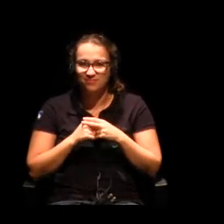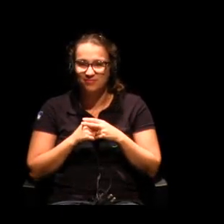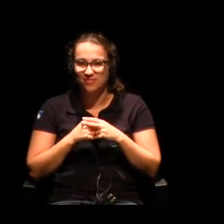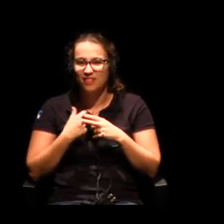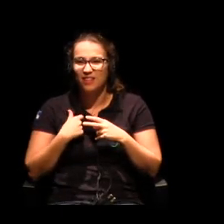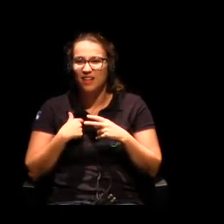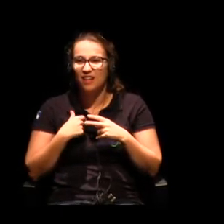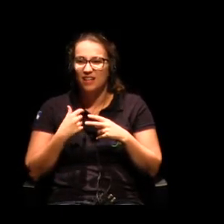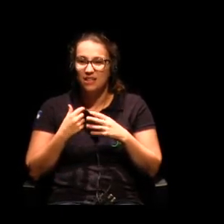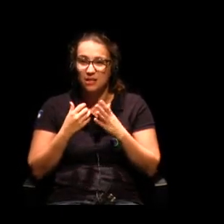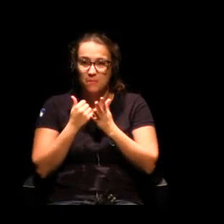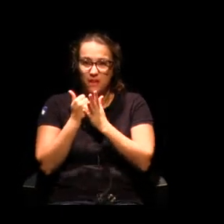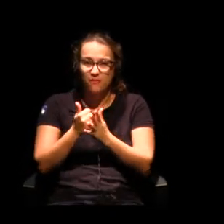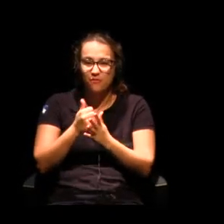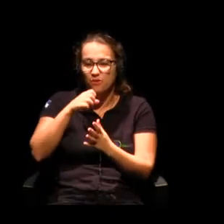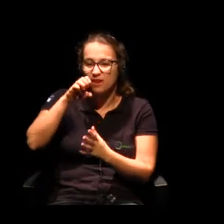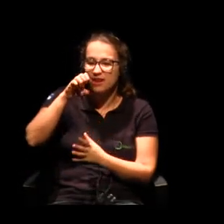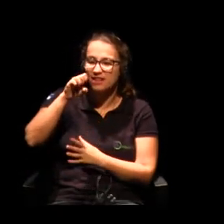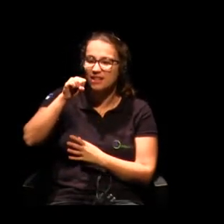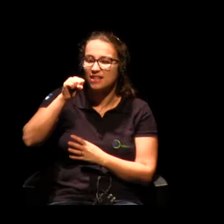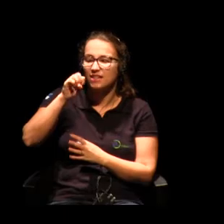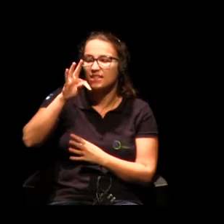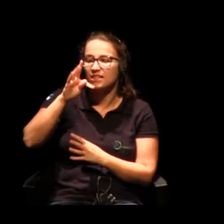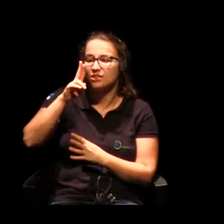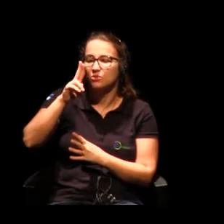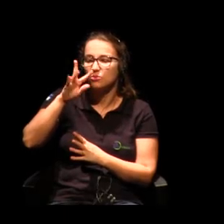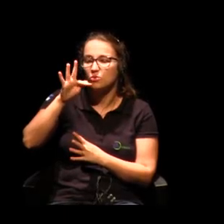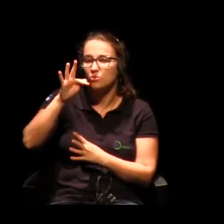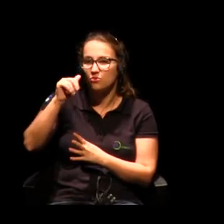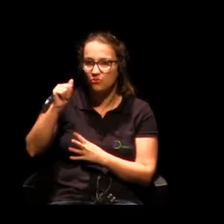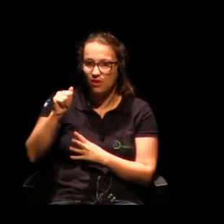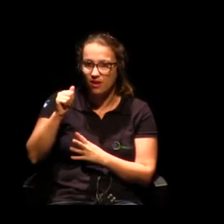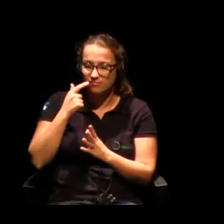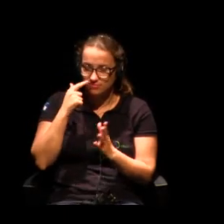me levou a uma estufa,